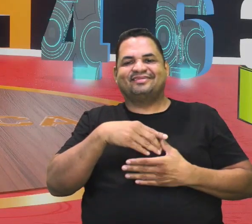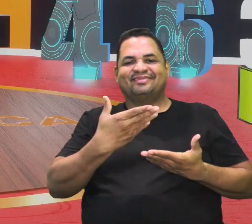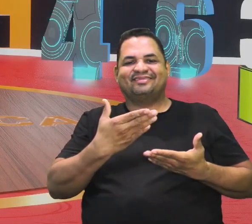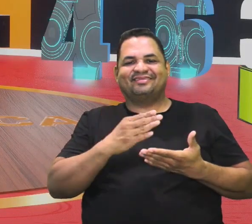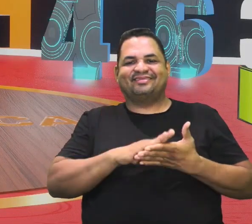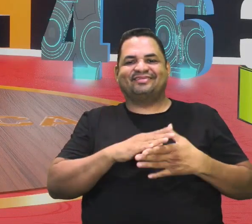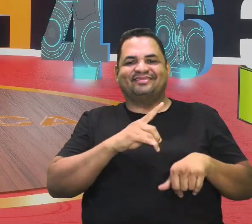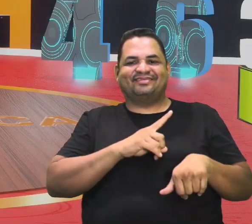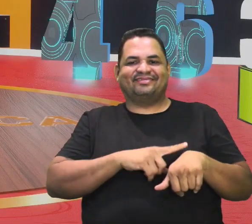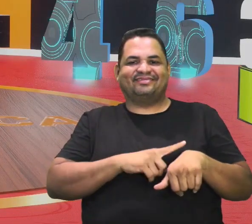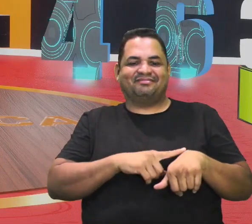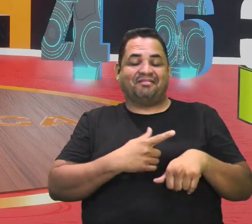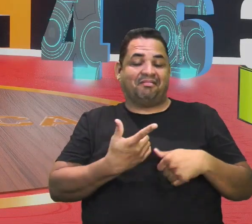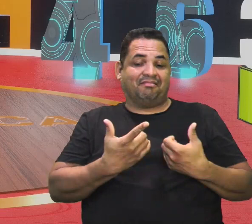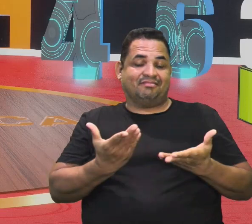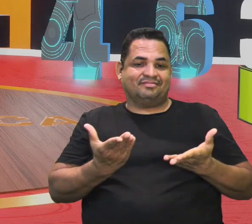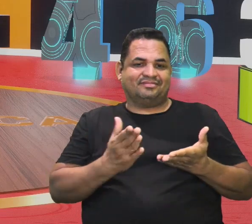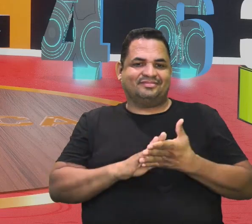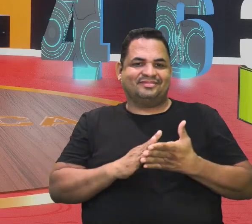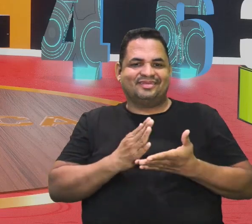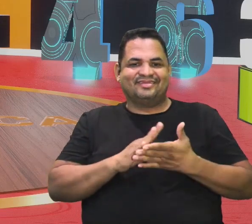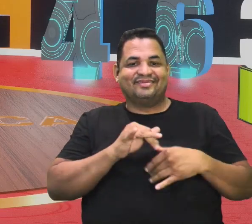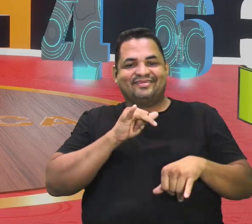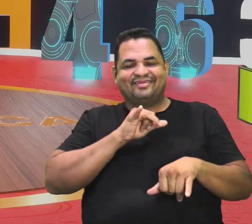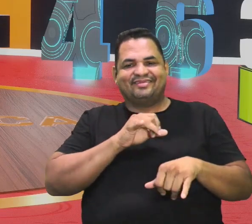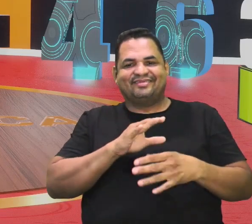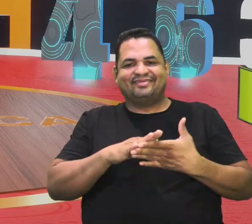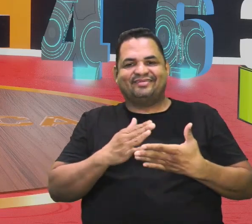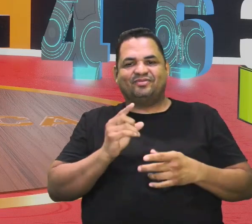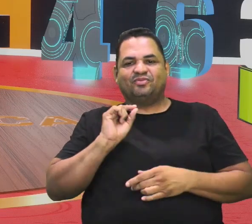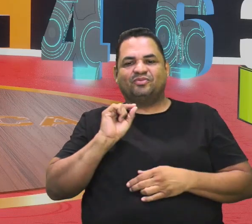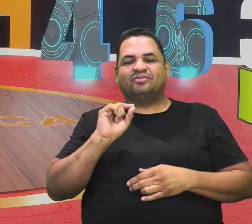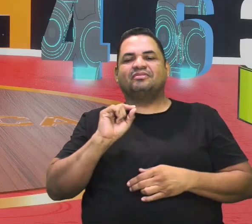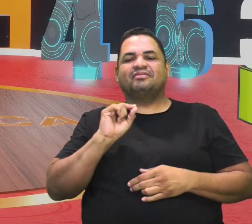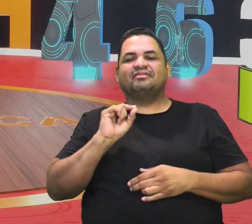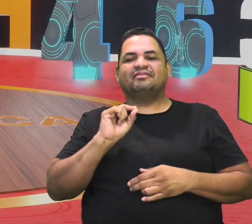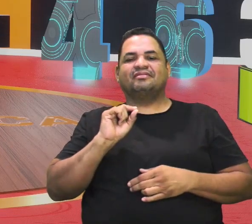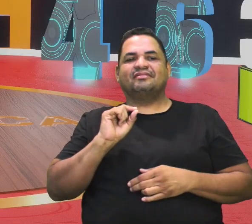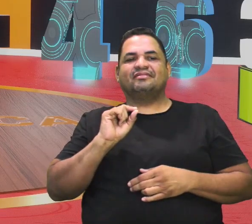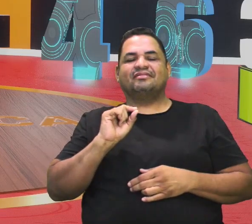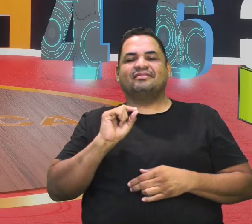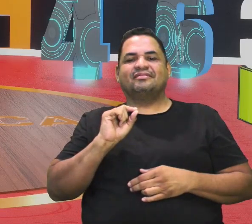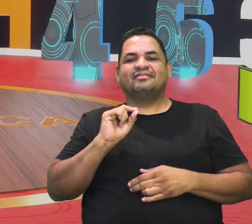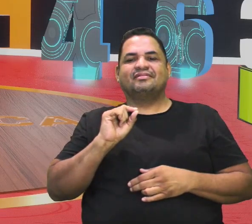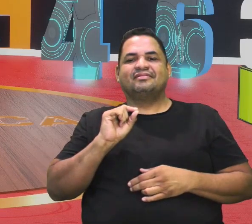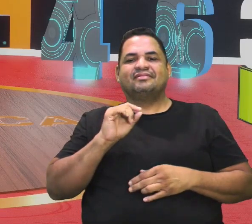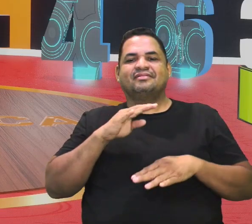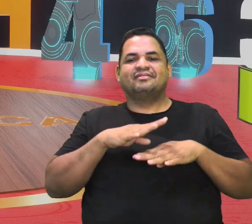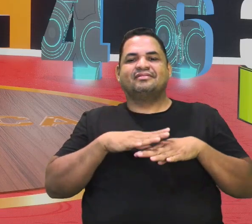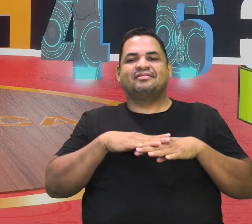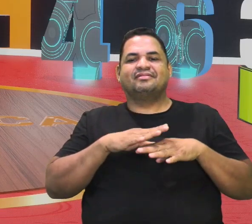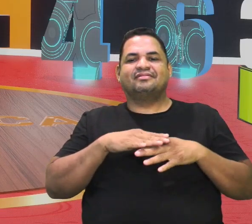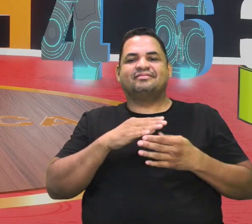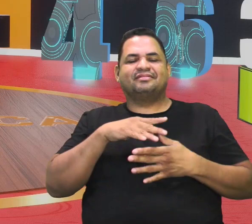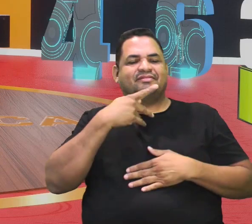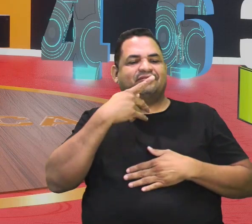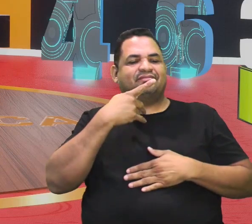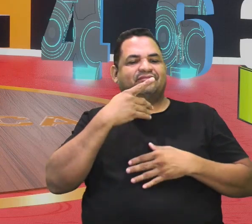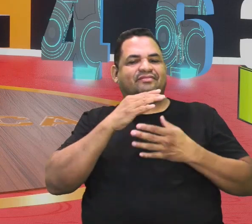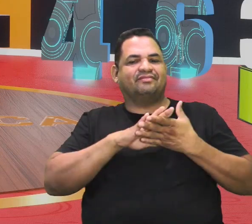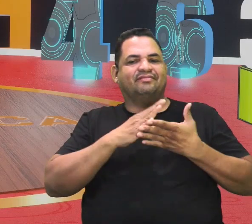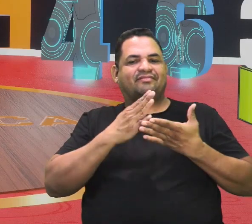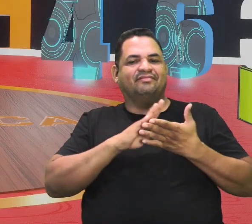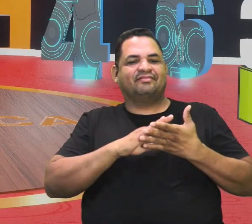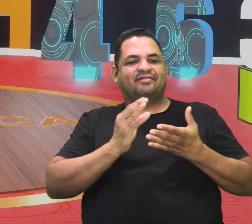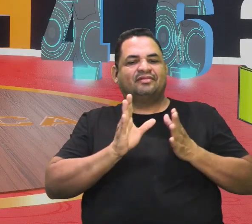também. Que horas são? Que horas são? A hora do lanche. O que o matemático falou pro cacique